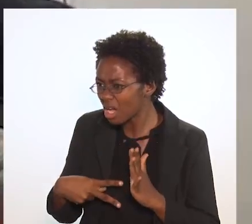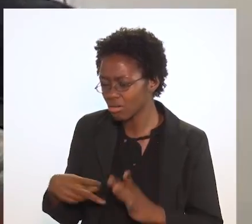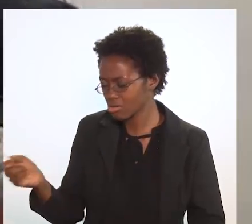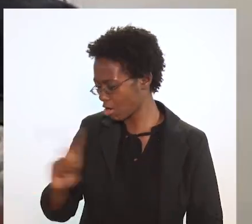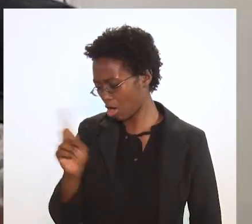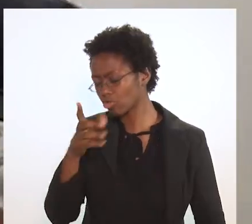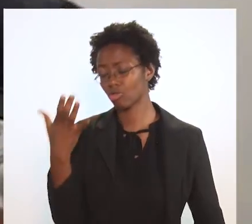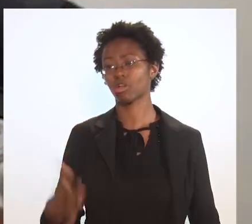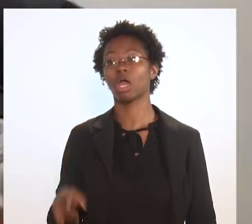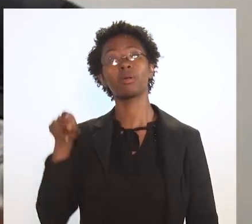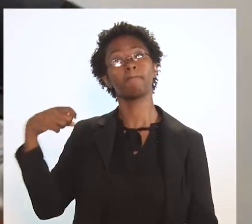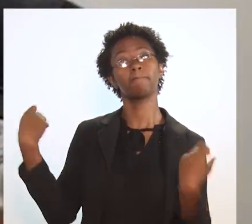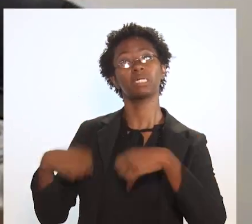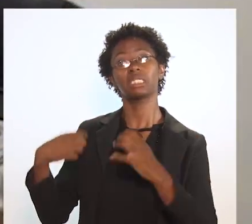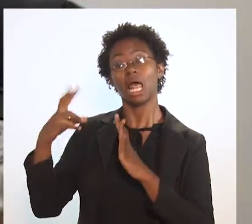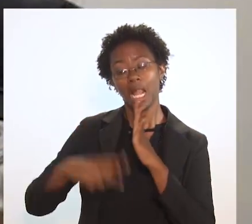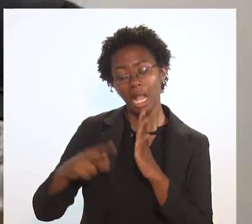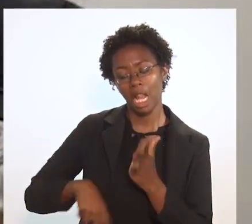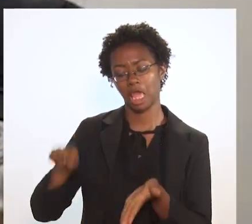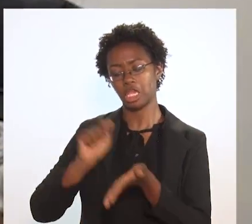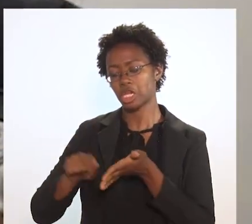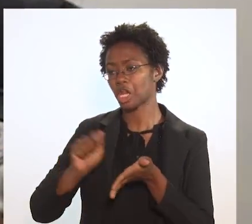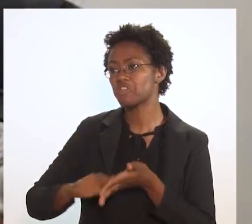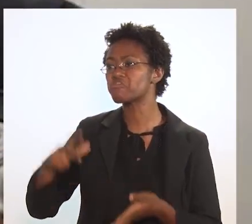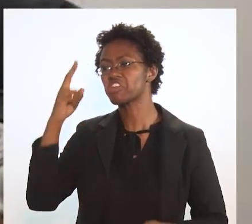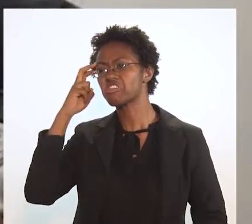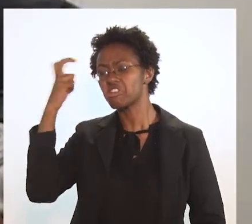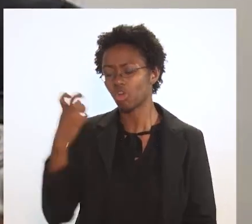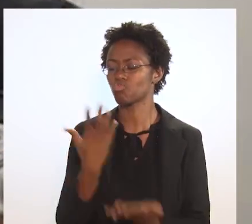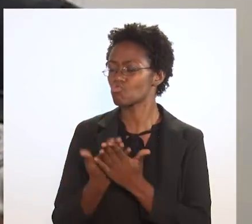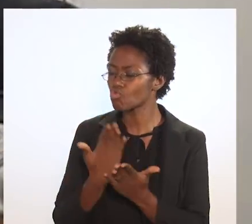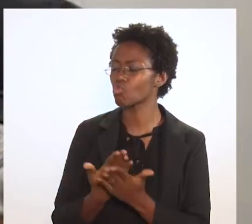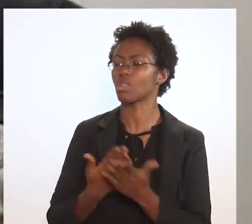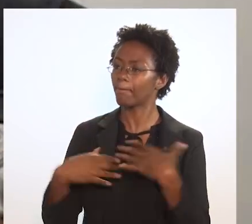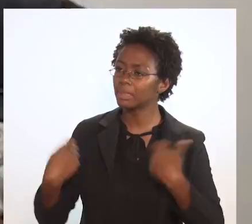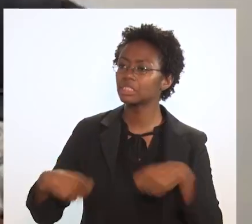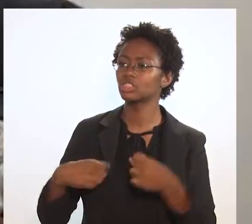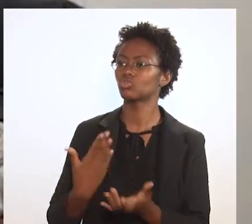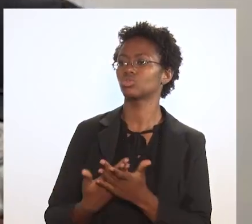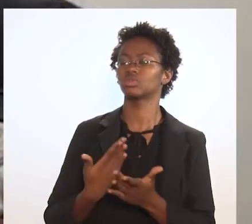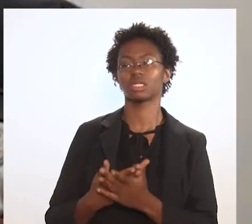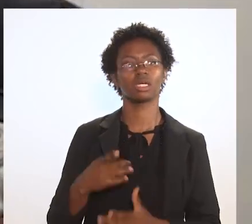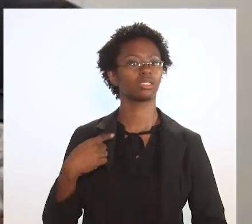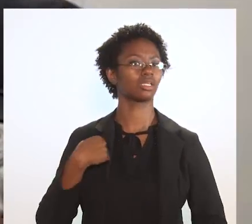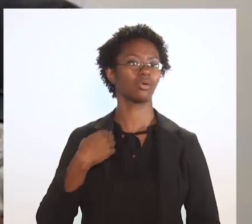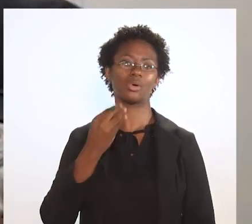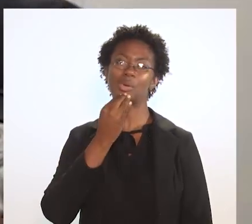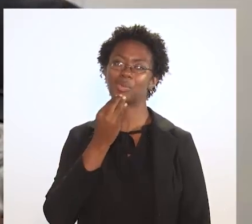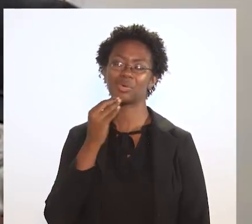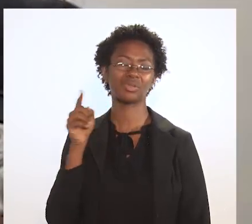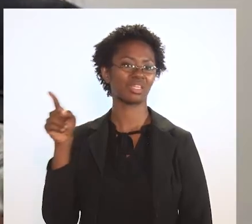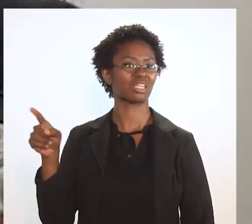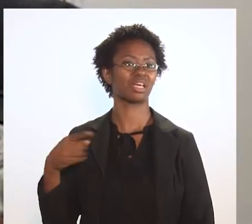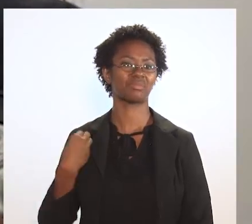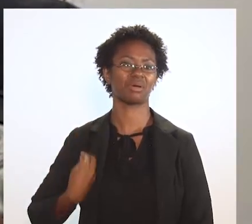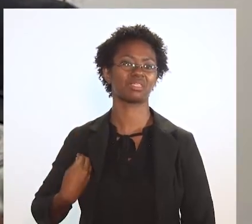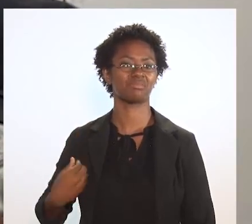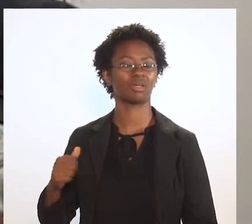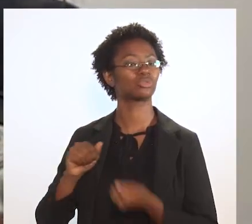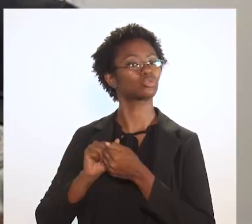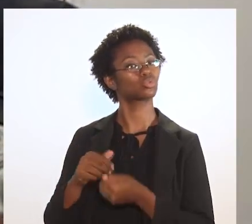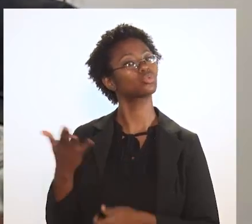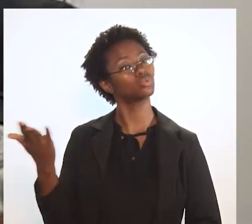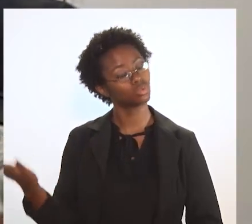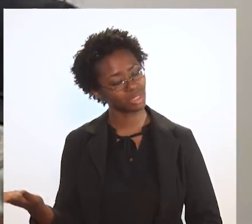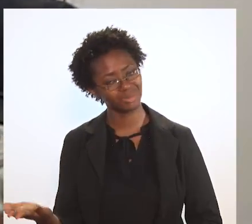tem que ler. E nossa, o Bezerra foi a oportunidade que eu tive